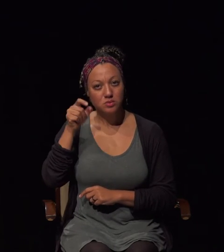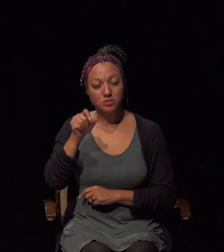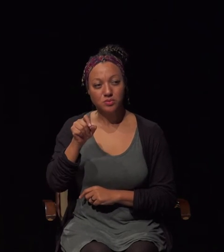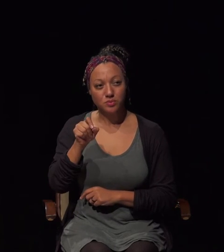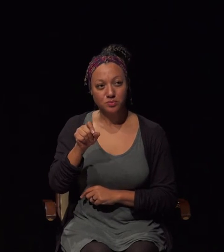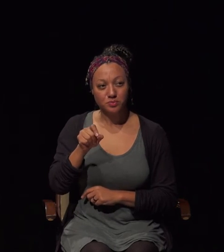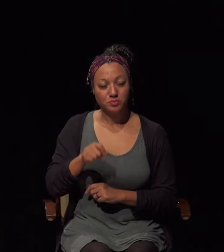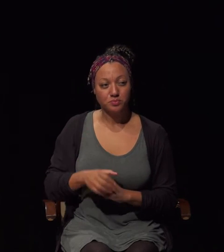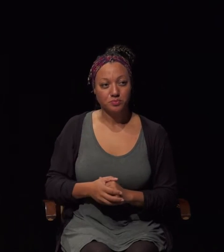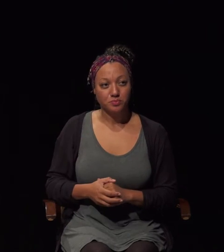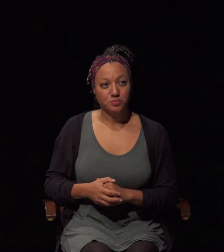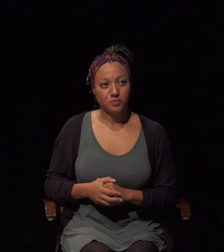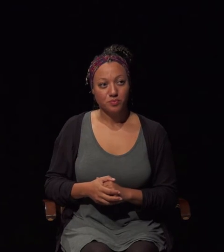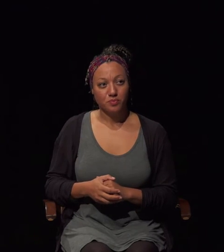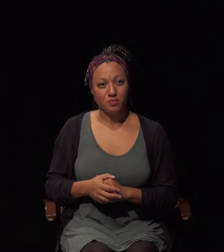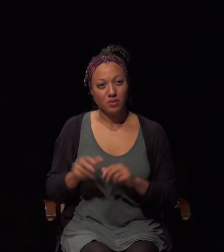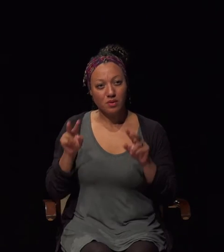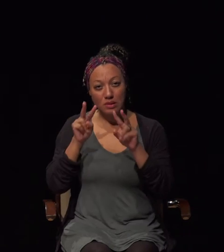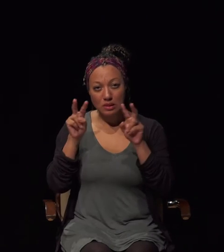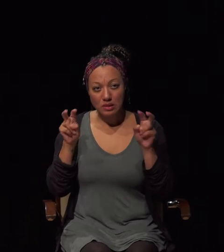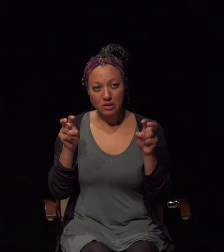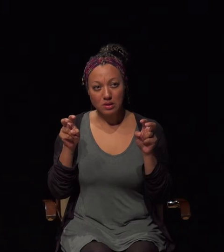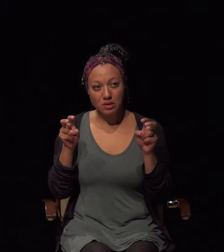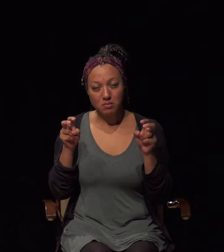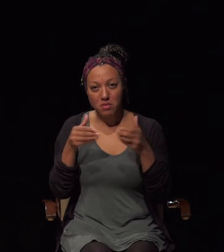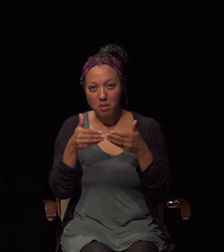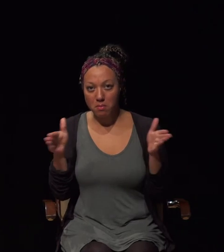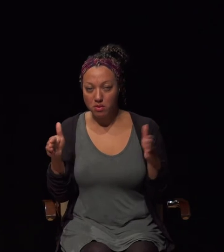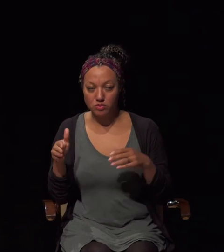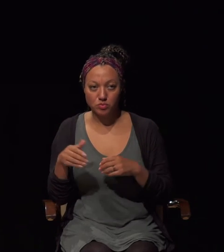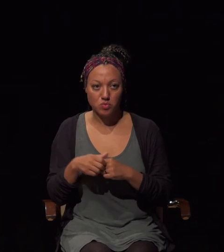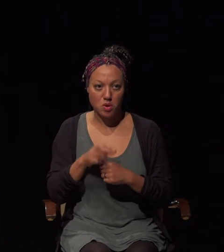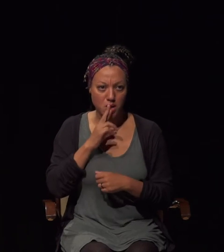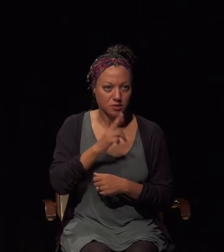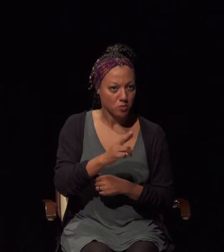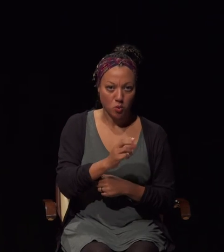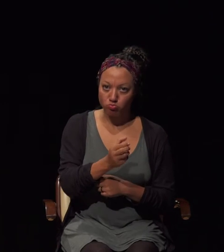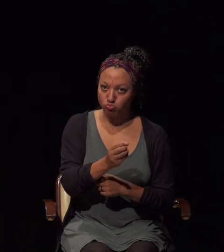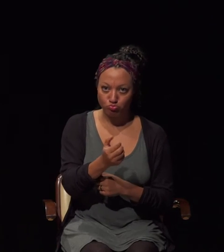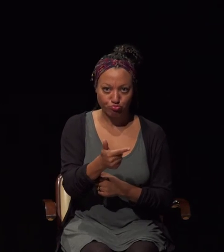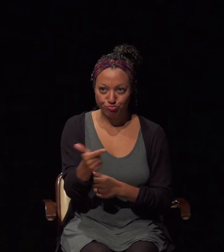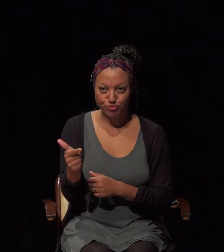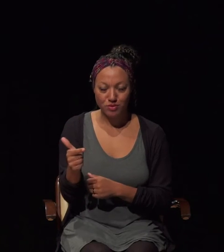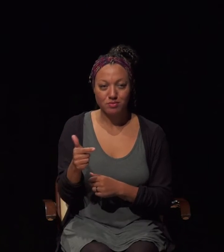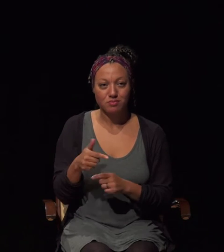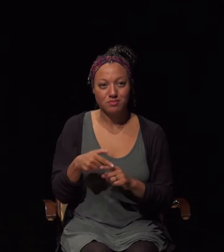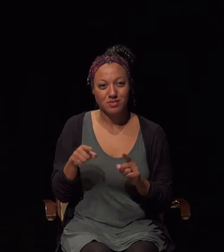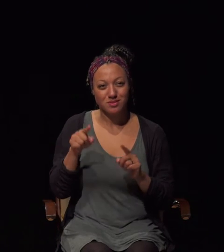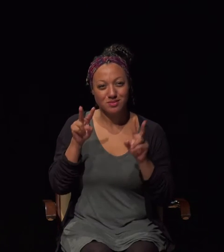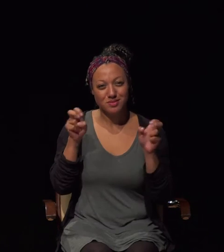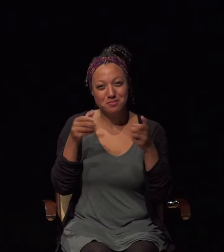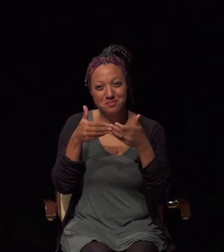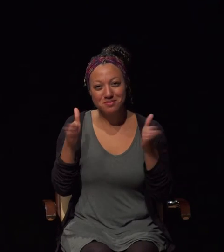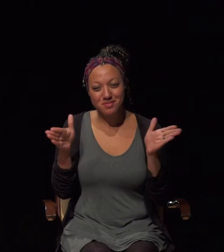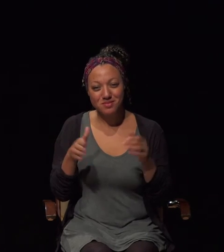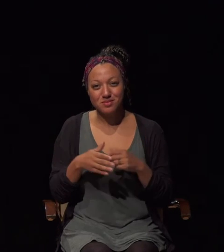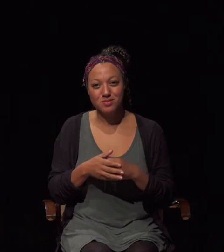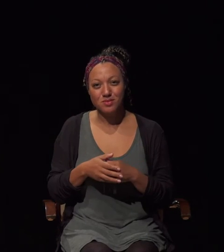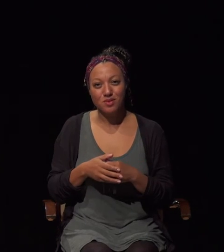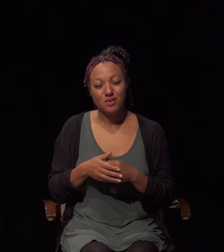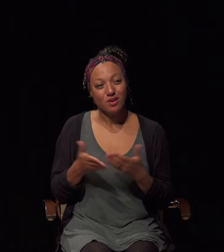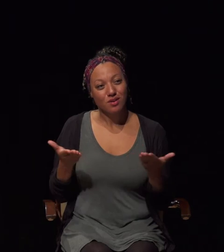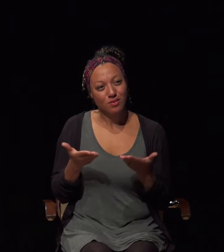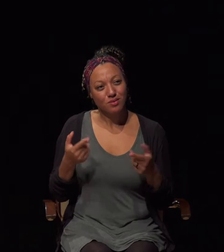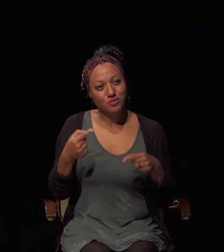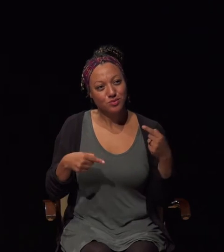com com que questões abertas não com respostas e eu vou ah falar na discutir